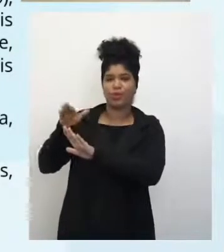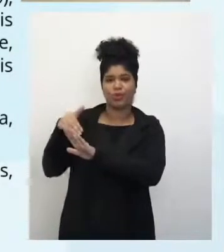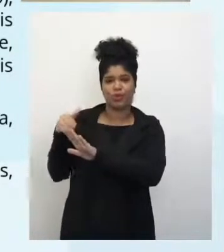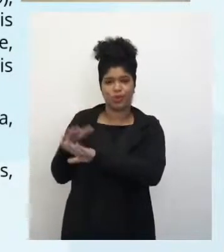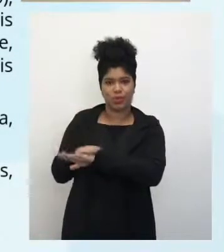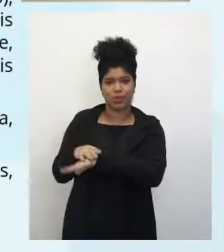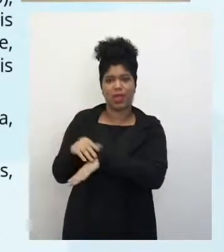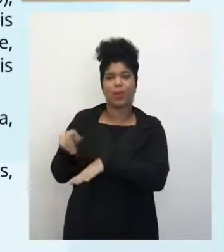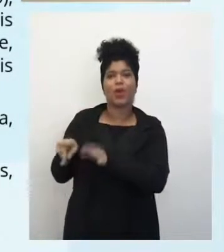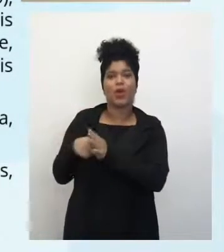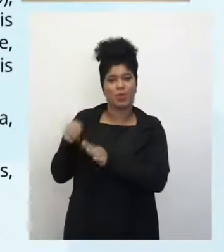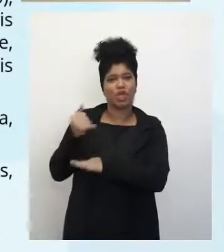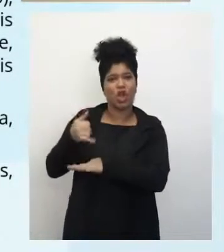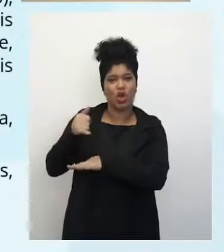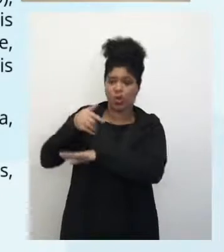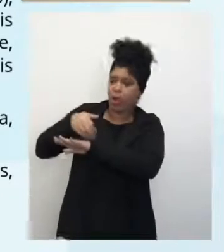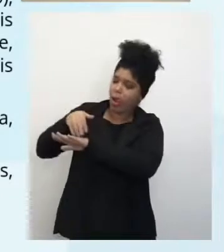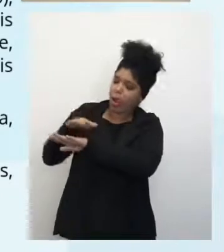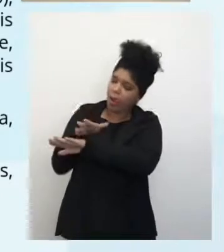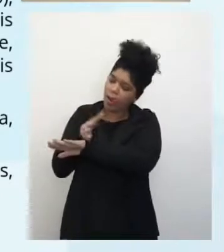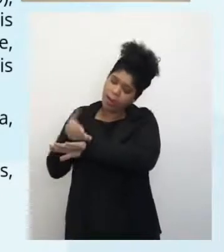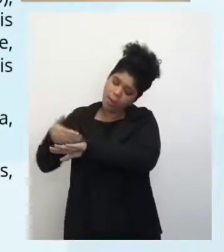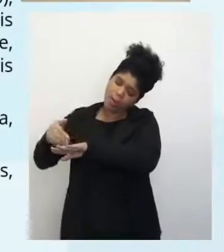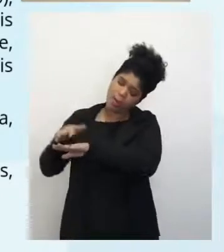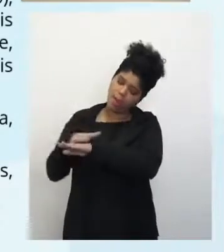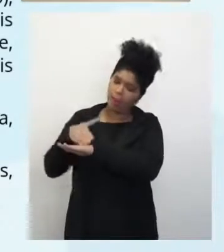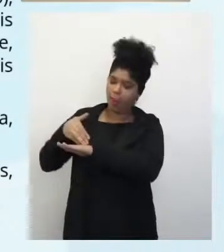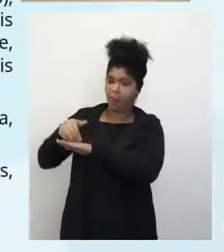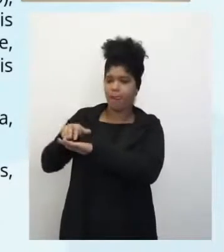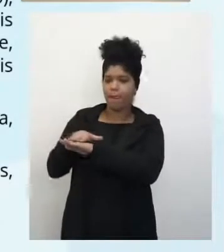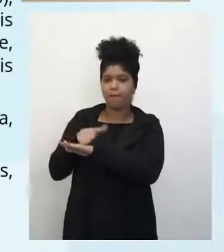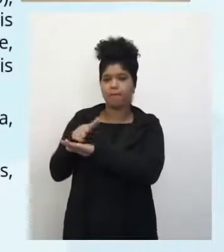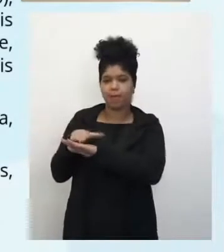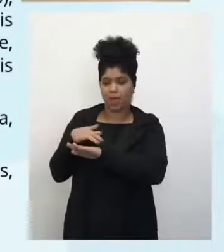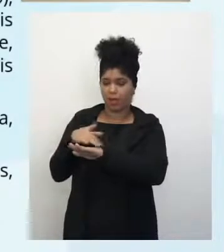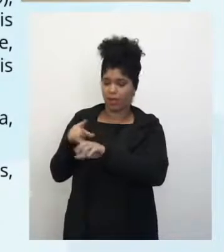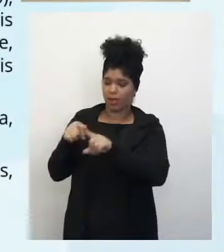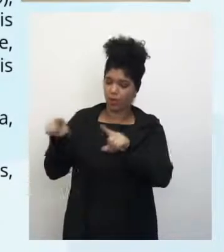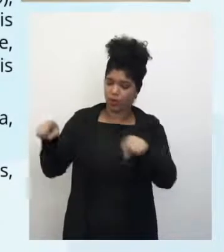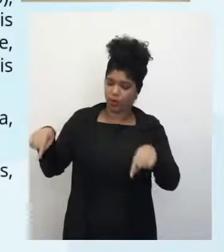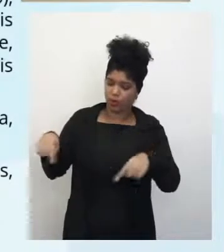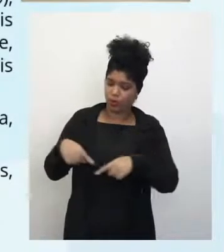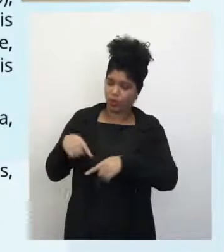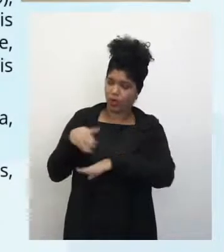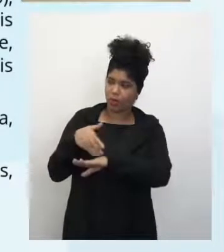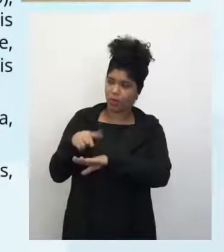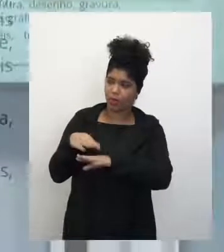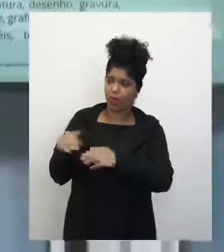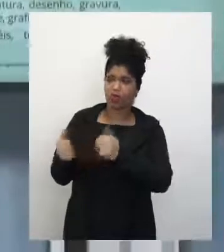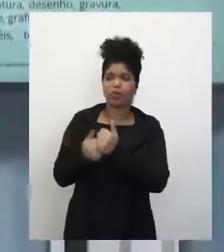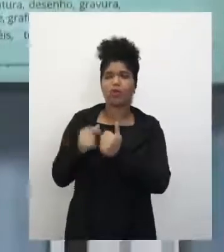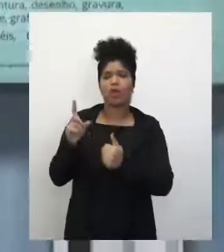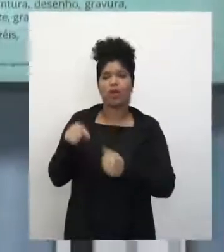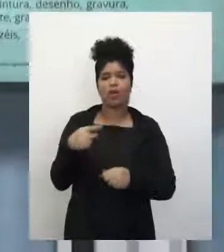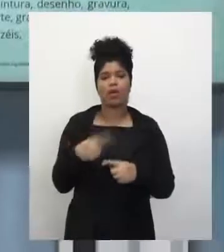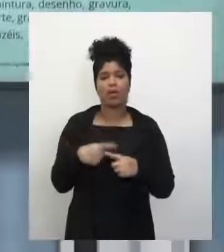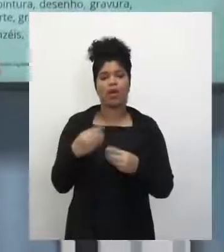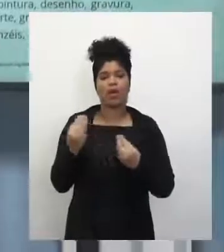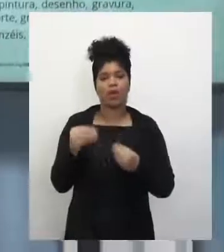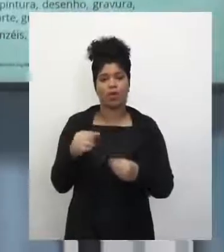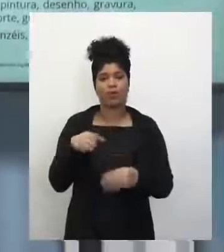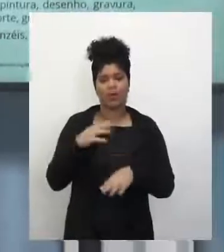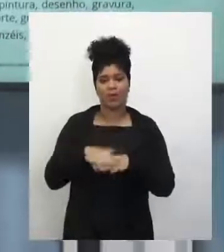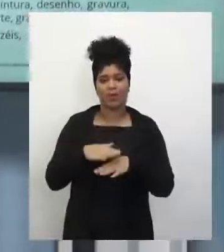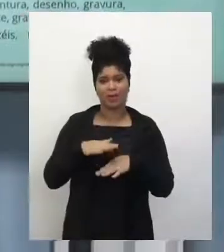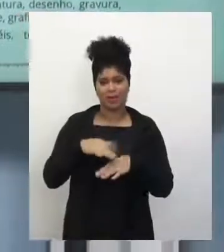tela. Então, eu vou ter como materialidade o quê? A tela, e ao mesmo tempo ela vai ser o meu suporte, porque eu vou colocar ali a minha